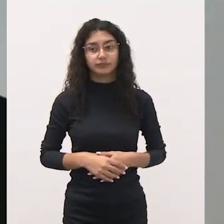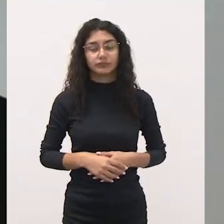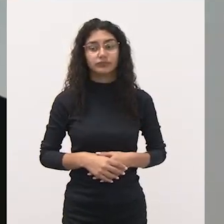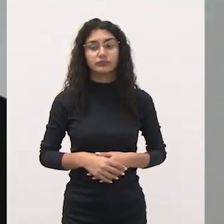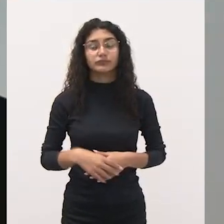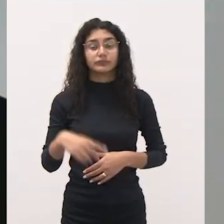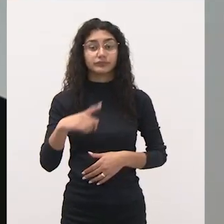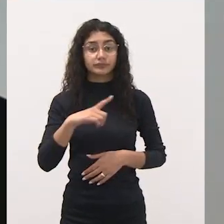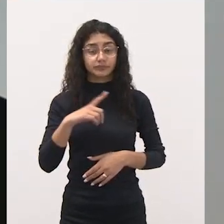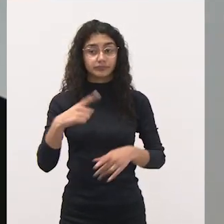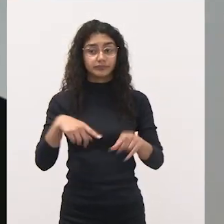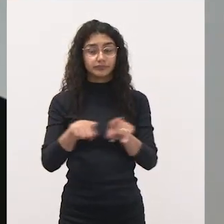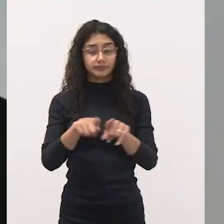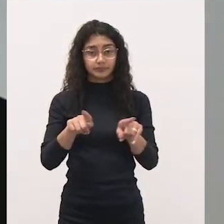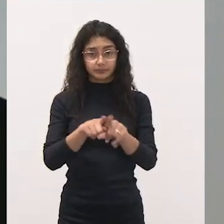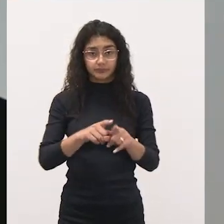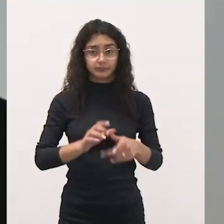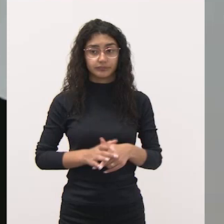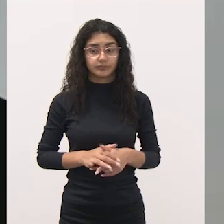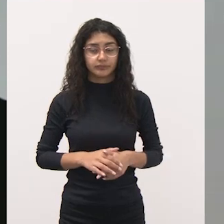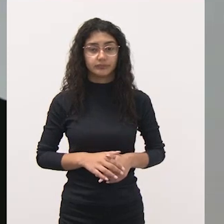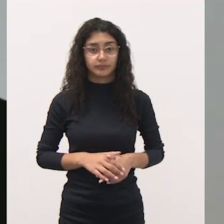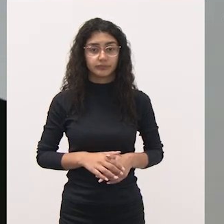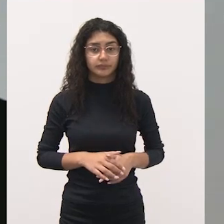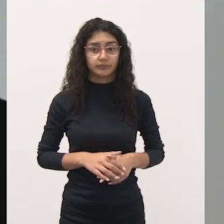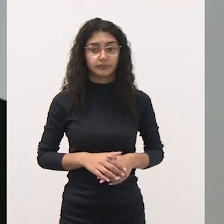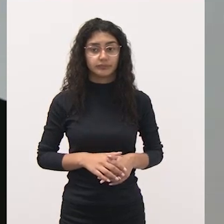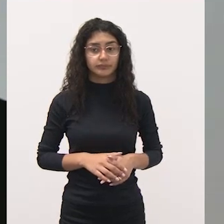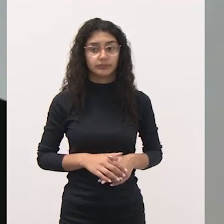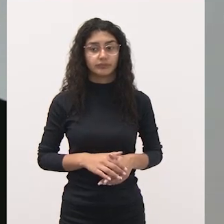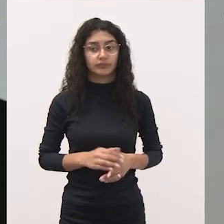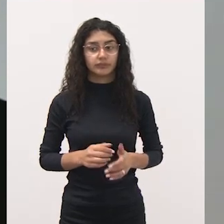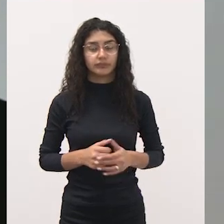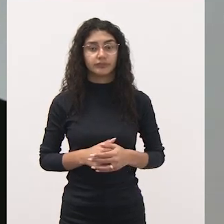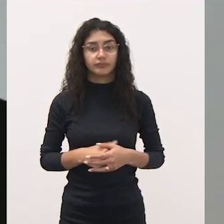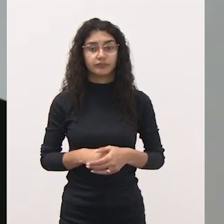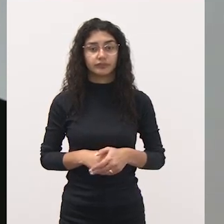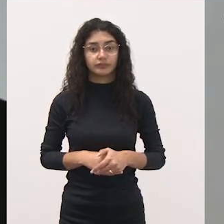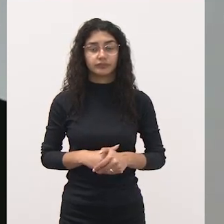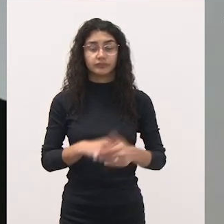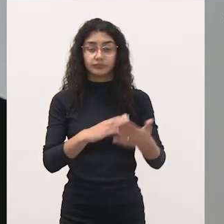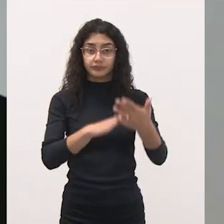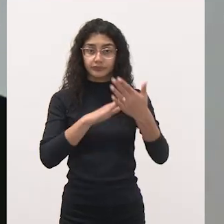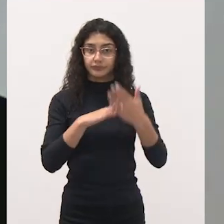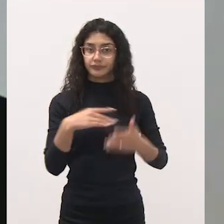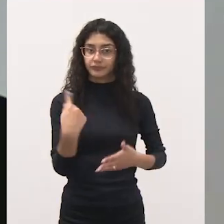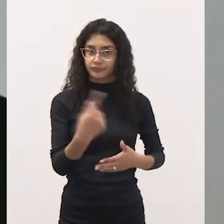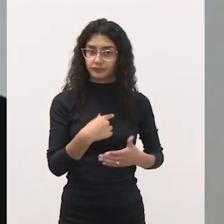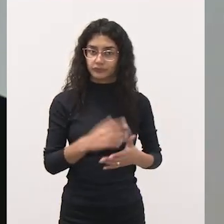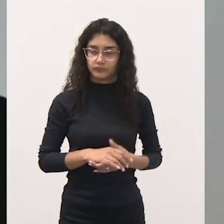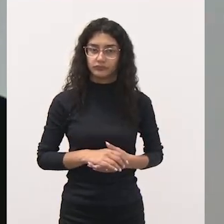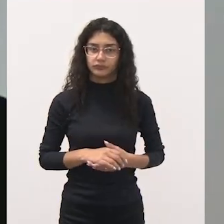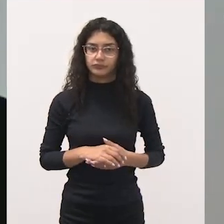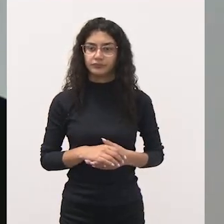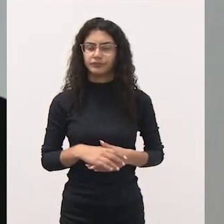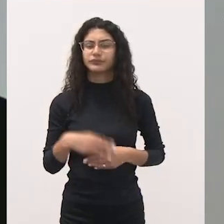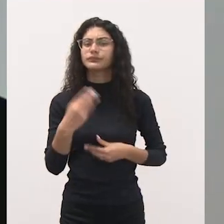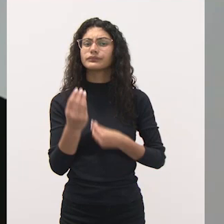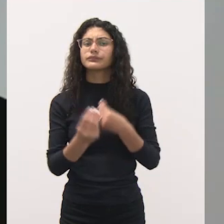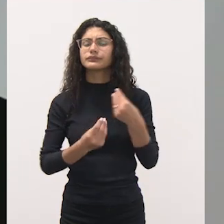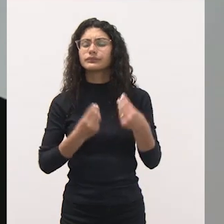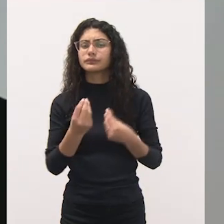Temos aqui uma outra questão. Vamos ver se você consegue nos ajudar aqui. Olha, diz assim: como abordar